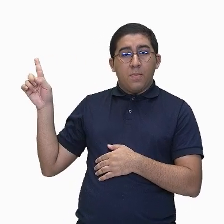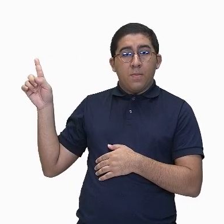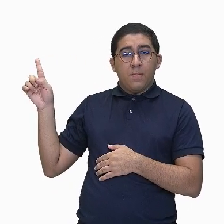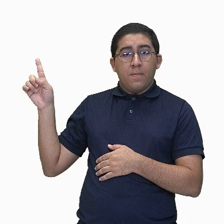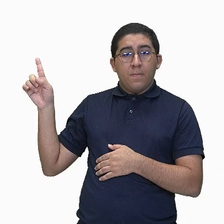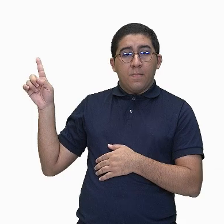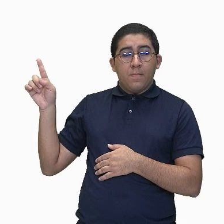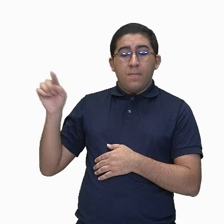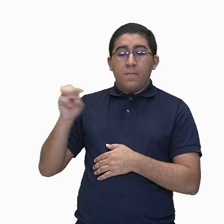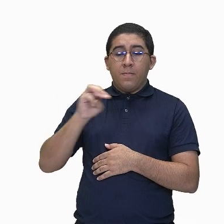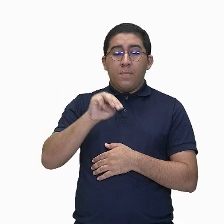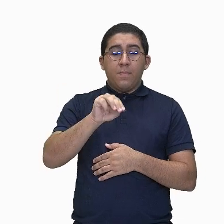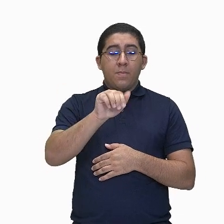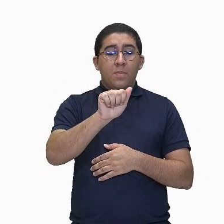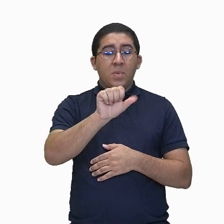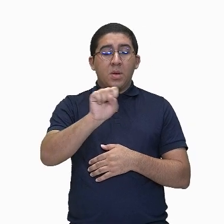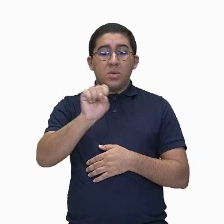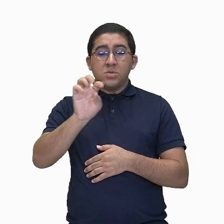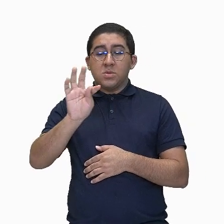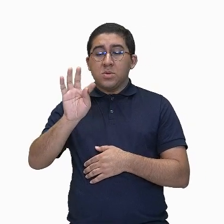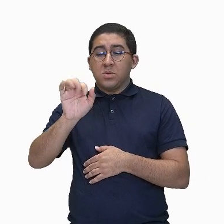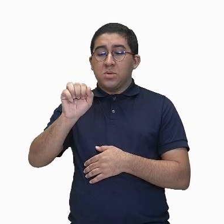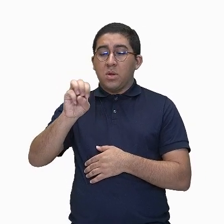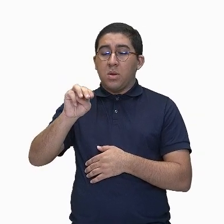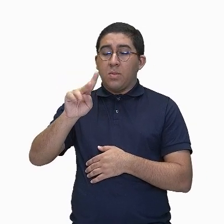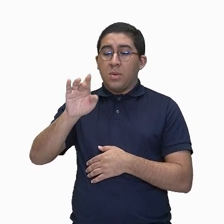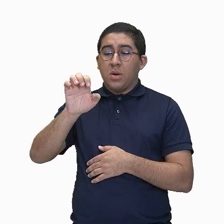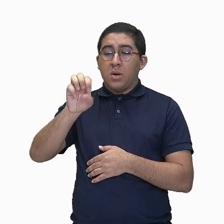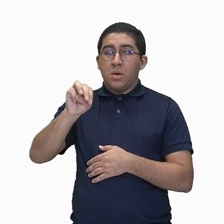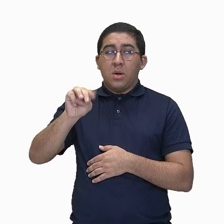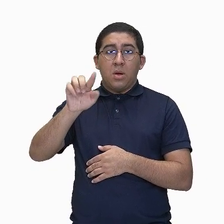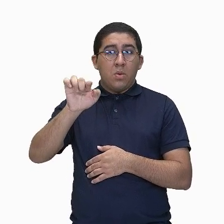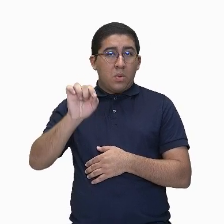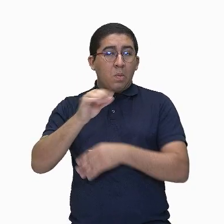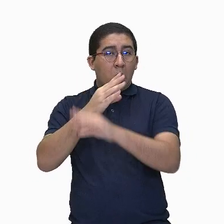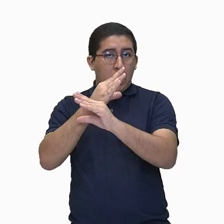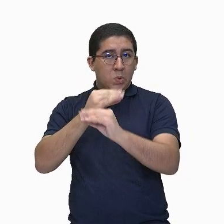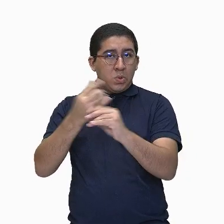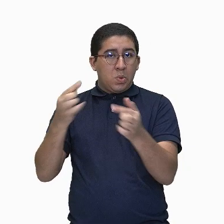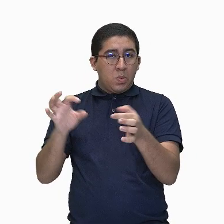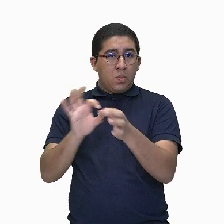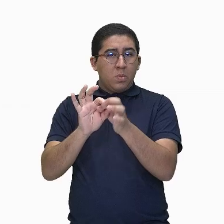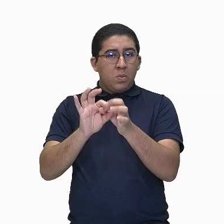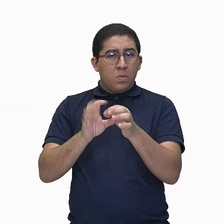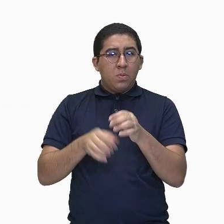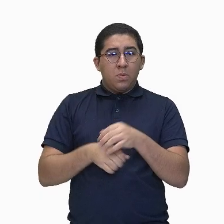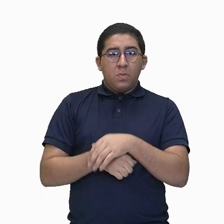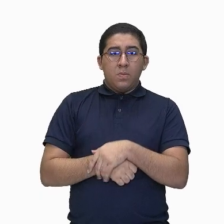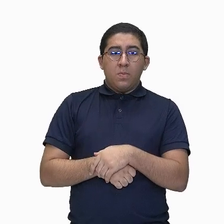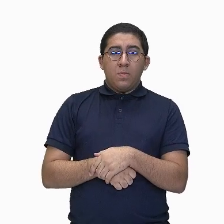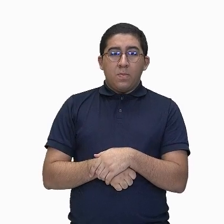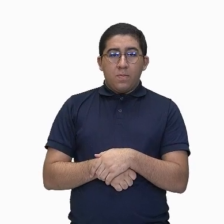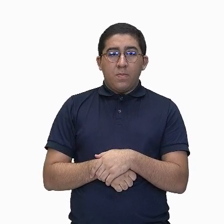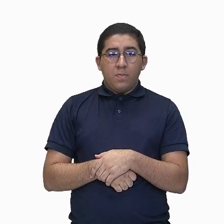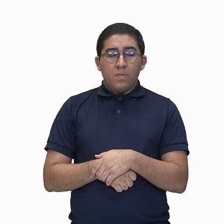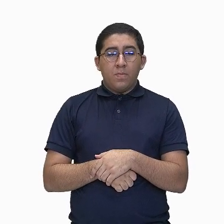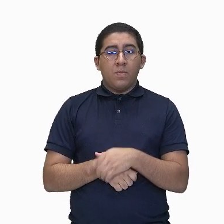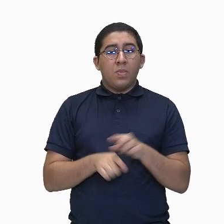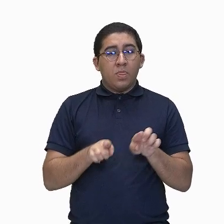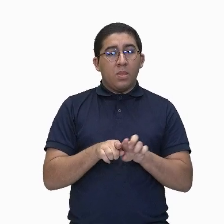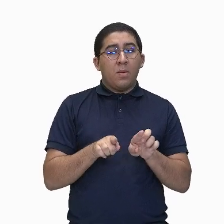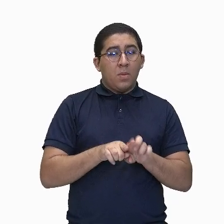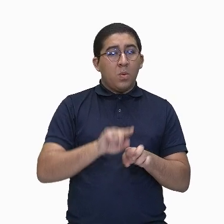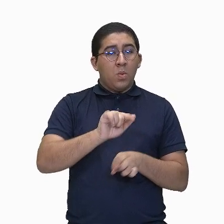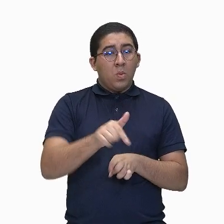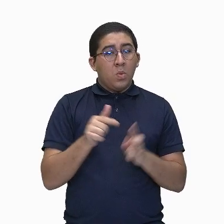está junto, tem duas palavras, ou seja, eu tenho uma locução conjuntiva. E o como também é uma locução conjuntiva,